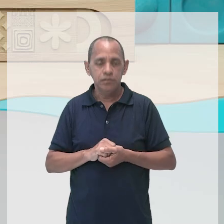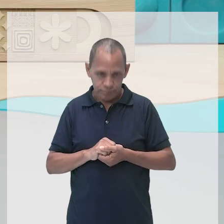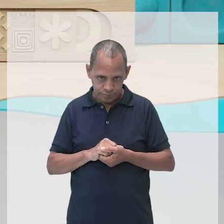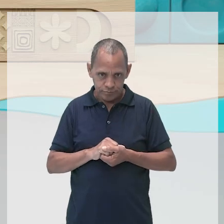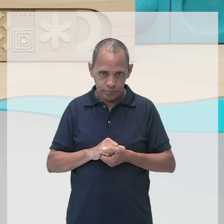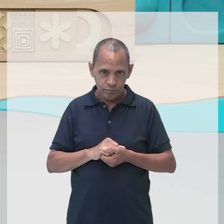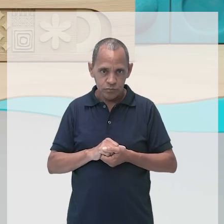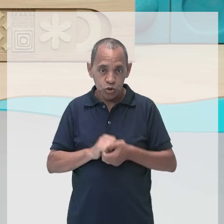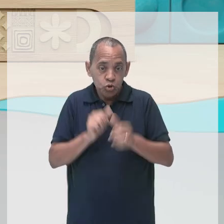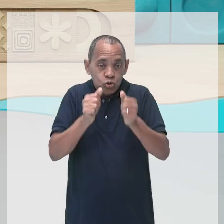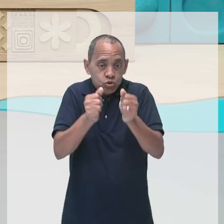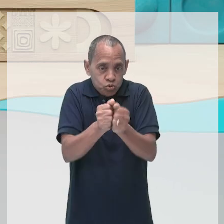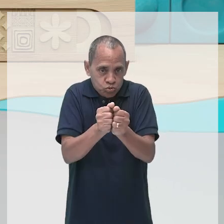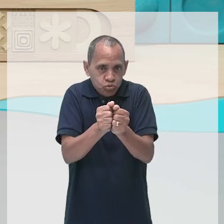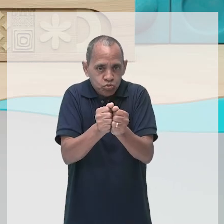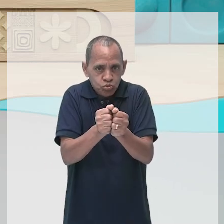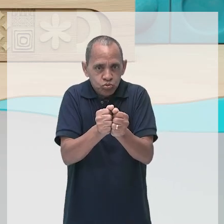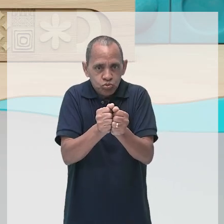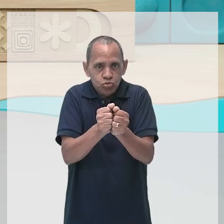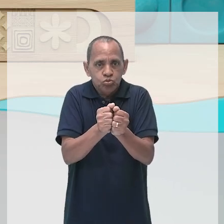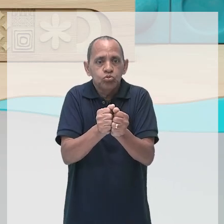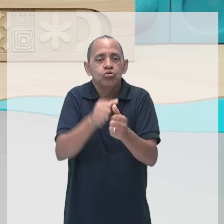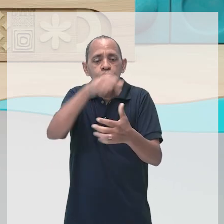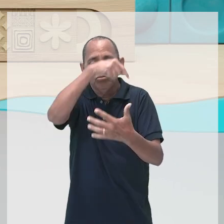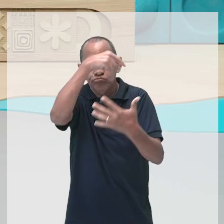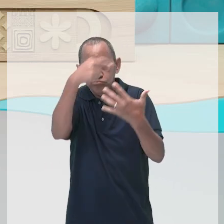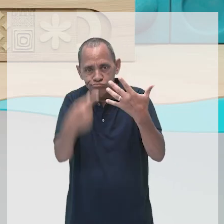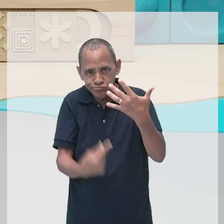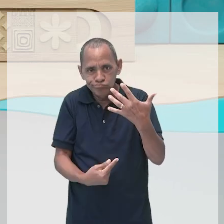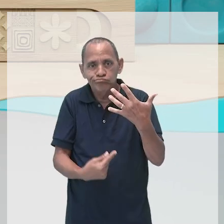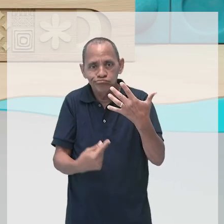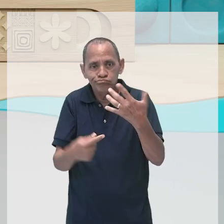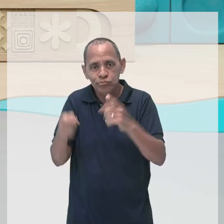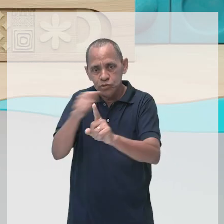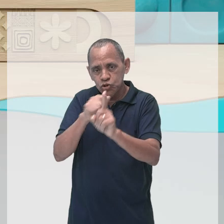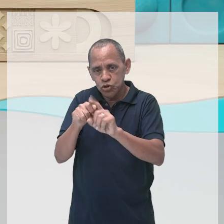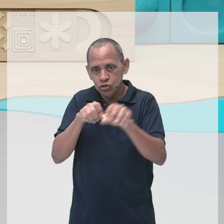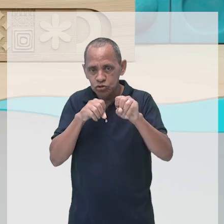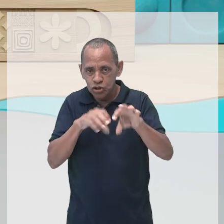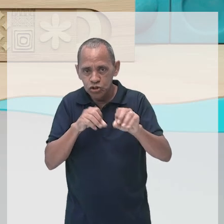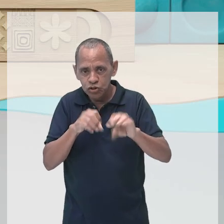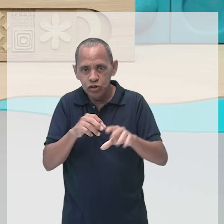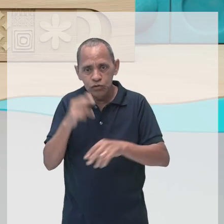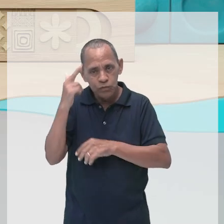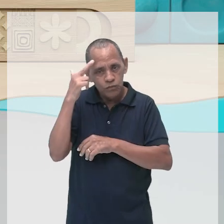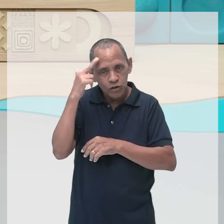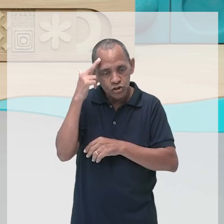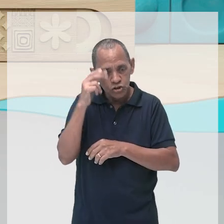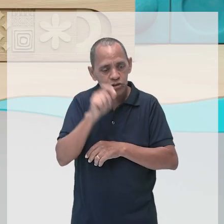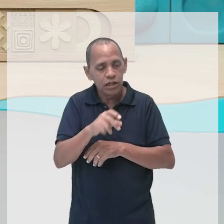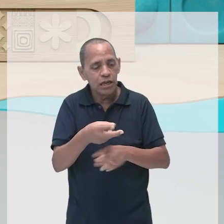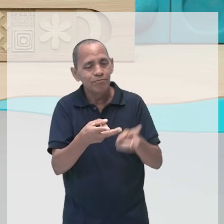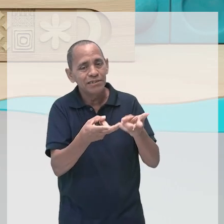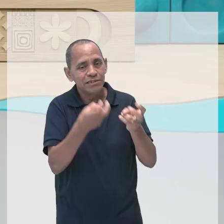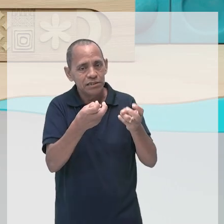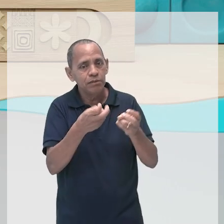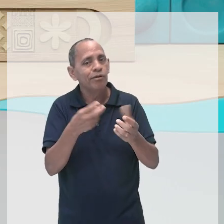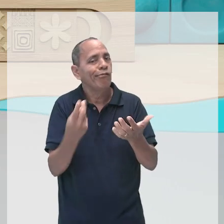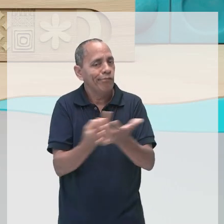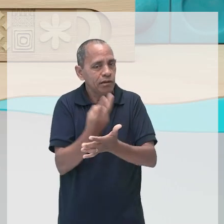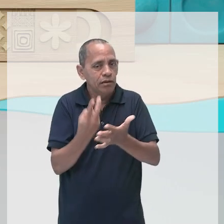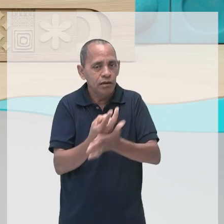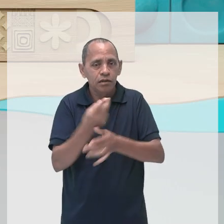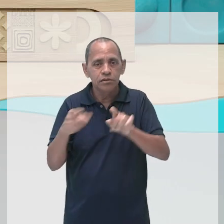medida socioeducativa, para fazer o jovem refletir sobre o que ele fez e fazer com que ele perceba que está errado,